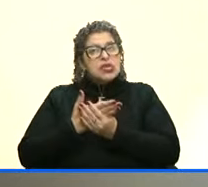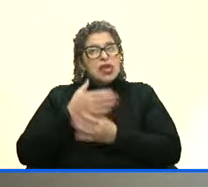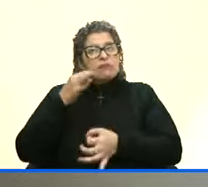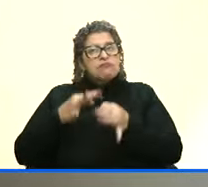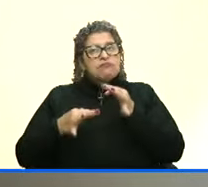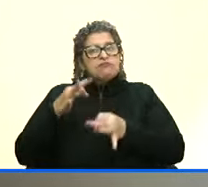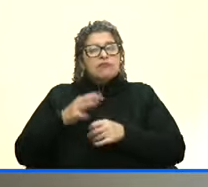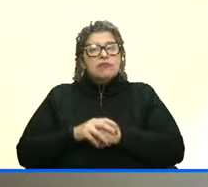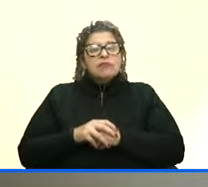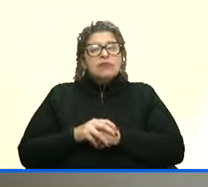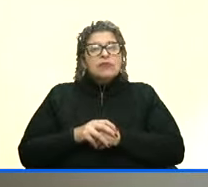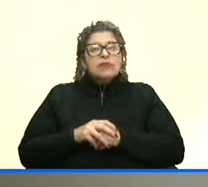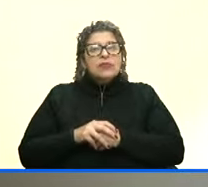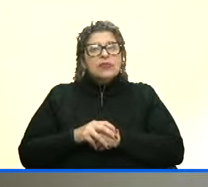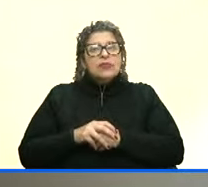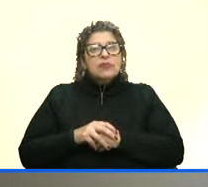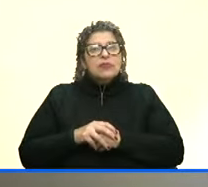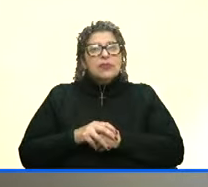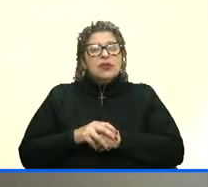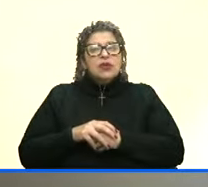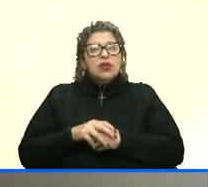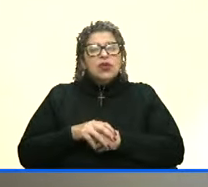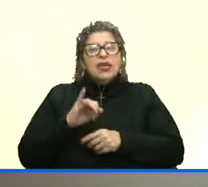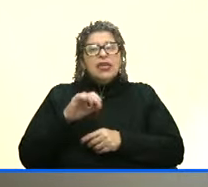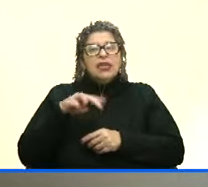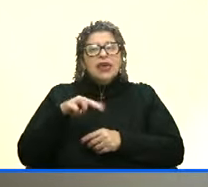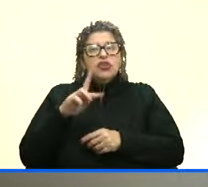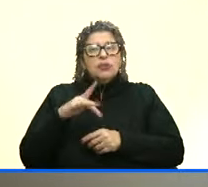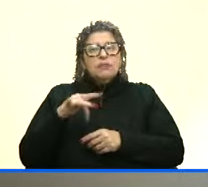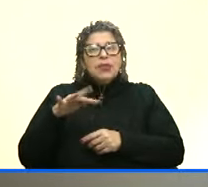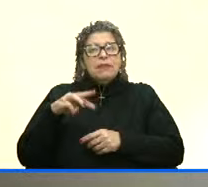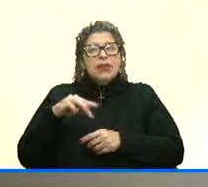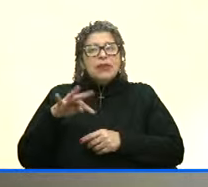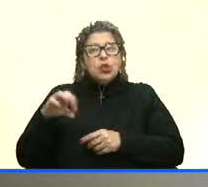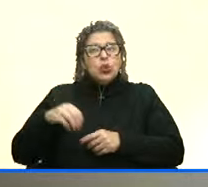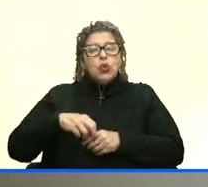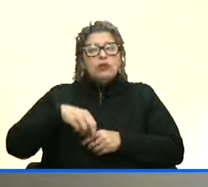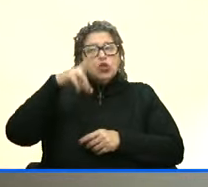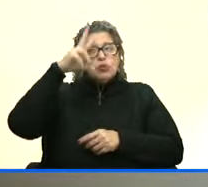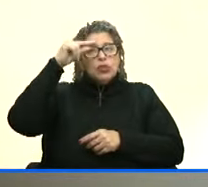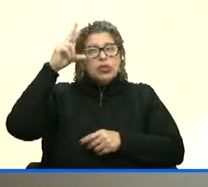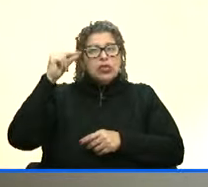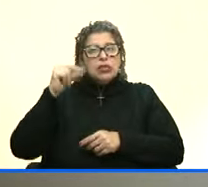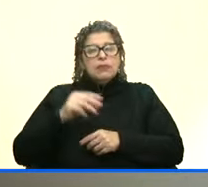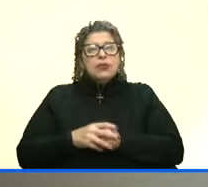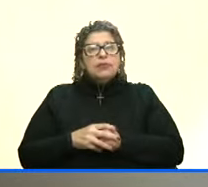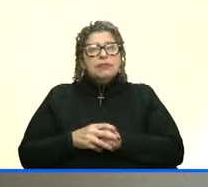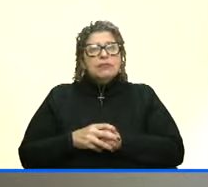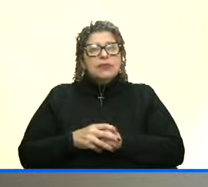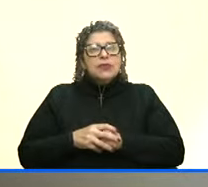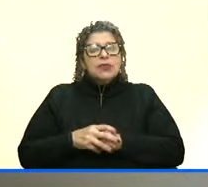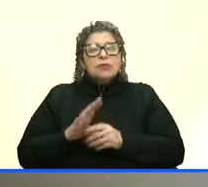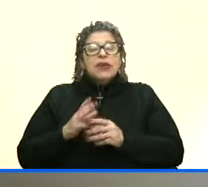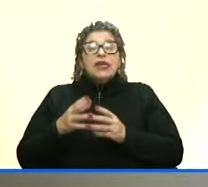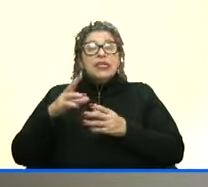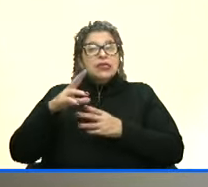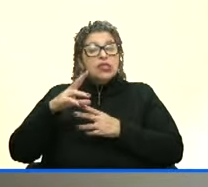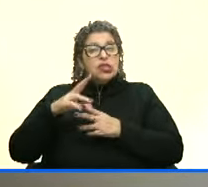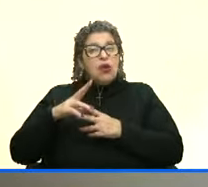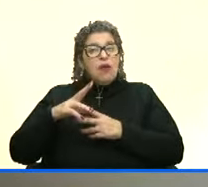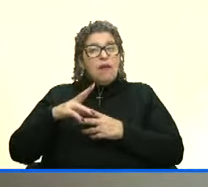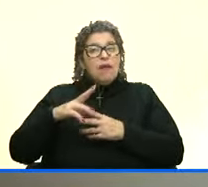porque houve o inadimplemento pelo município para as escolas conveniadas,